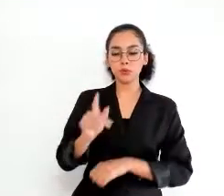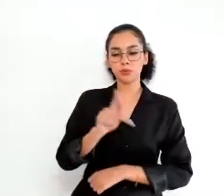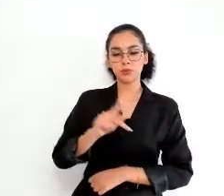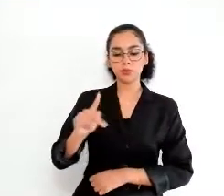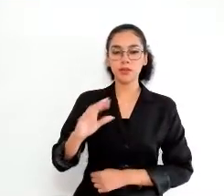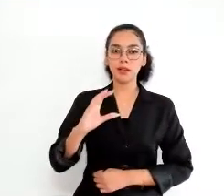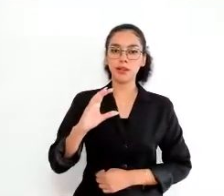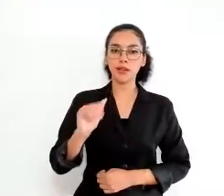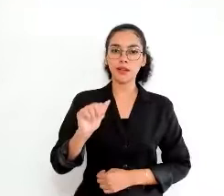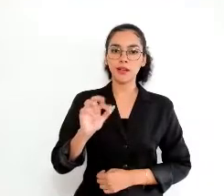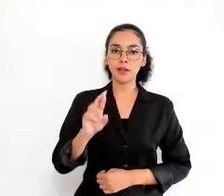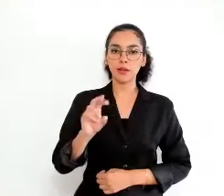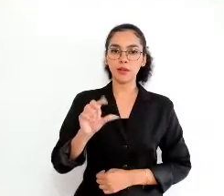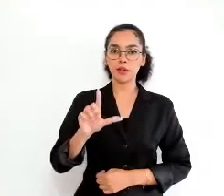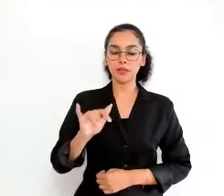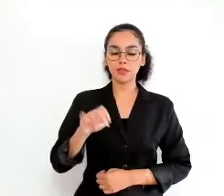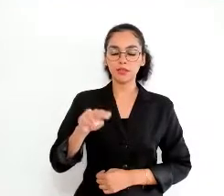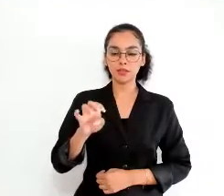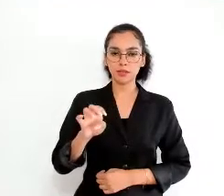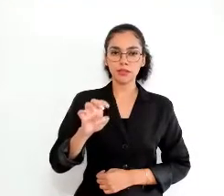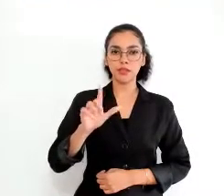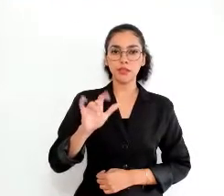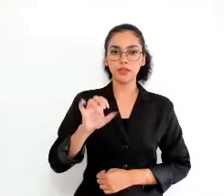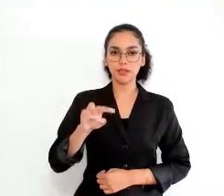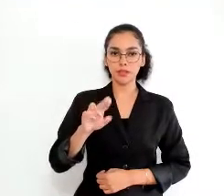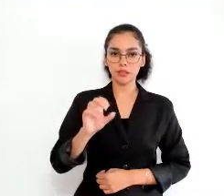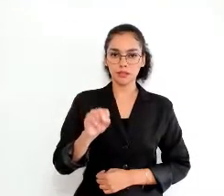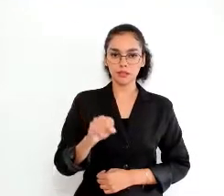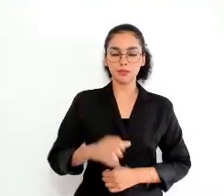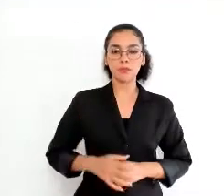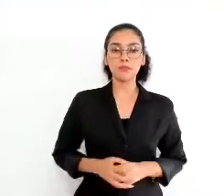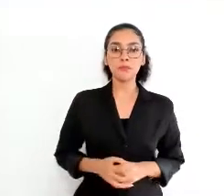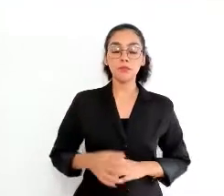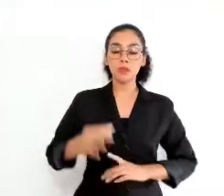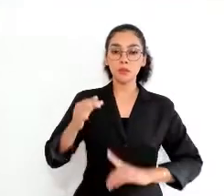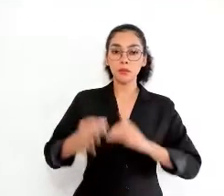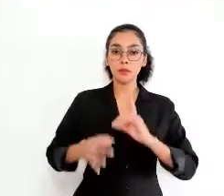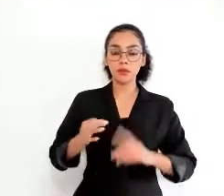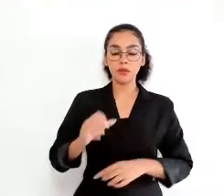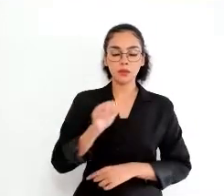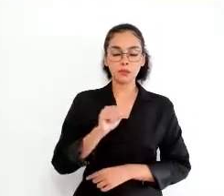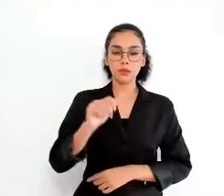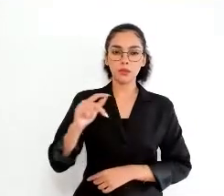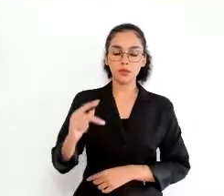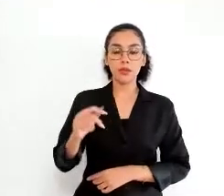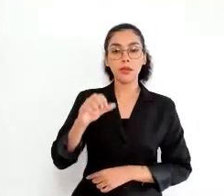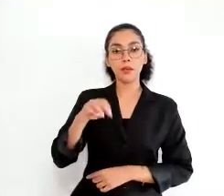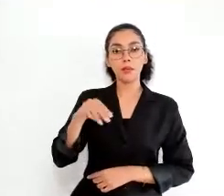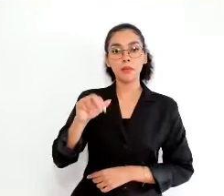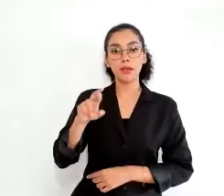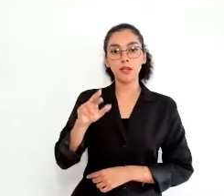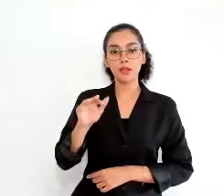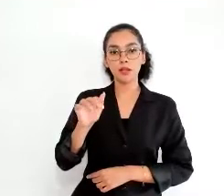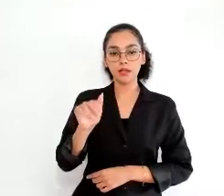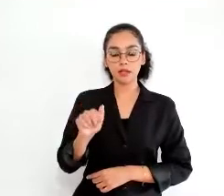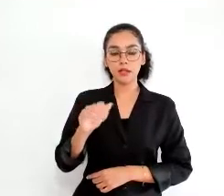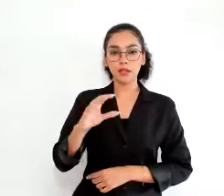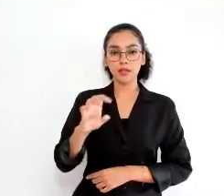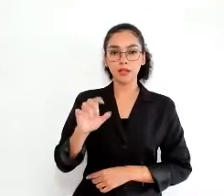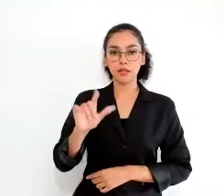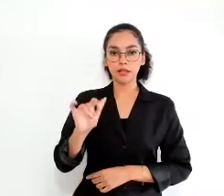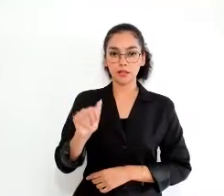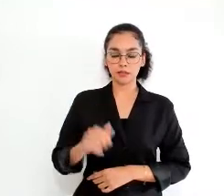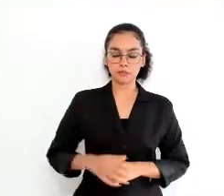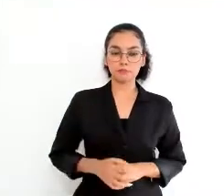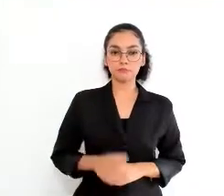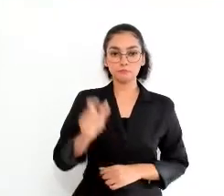Câmara Marinho de Souza, desembargadora aposentada Maria Célia Alves Smith, servidor Wellington Barbosa